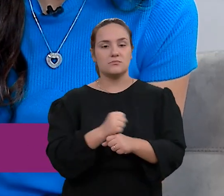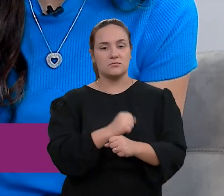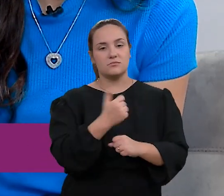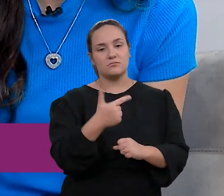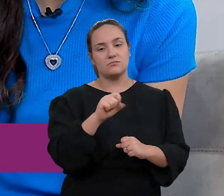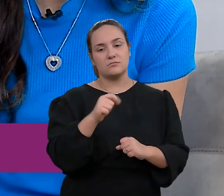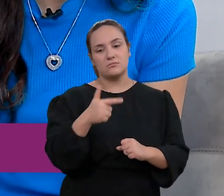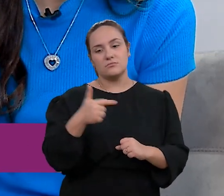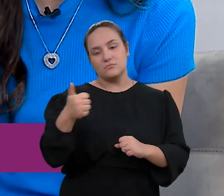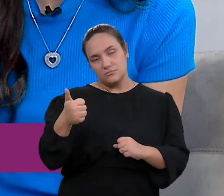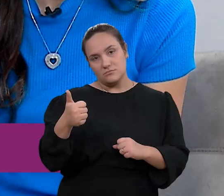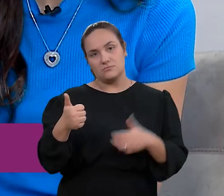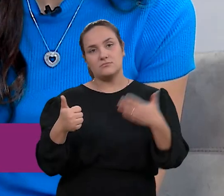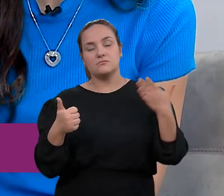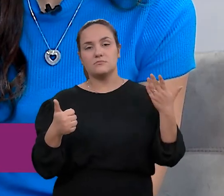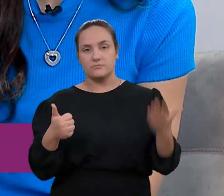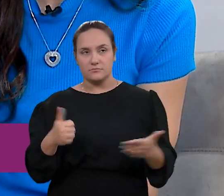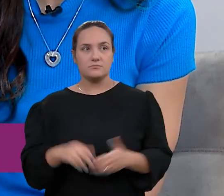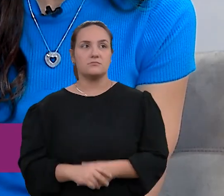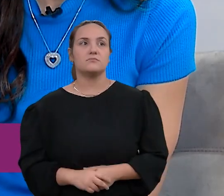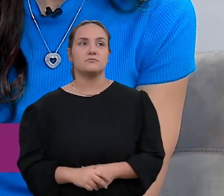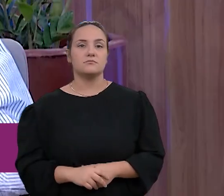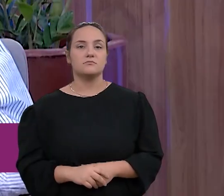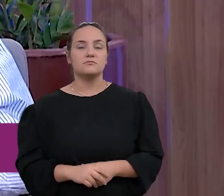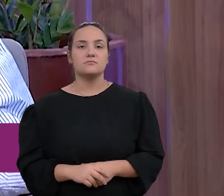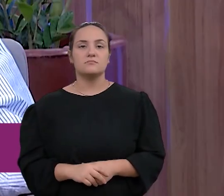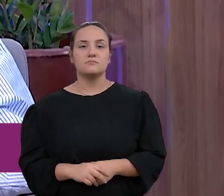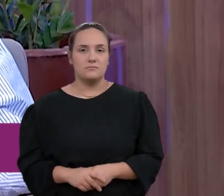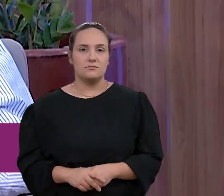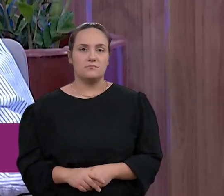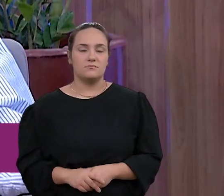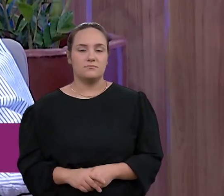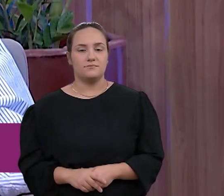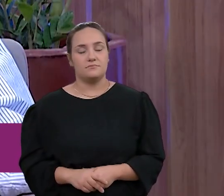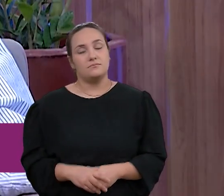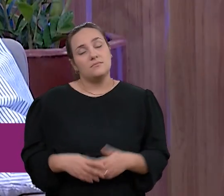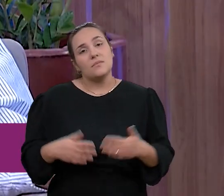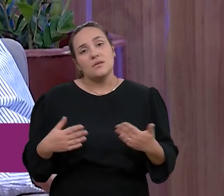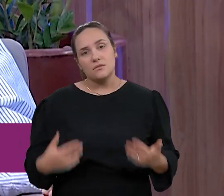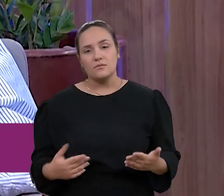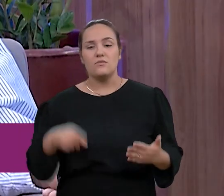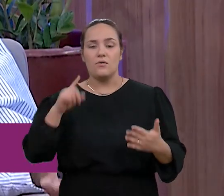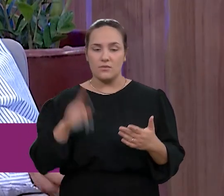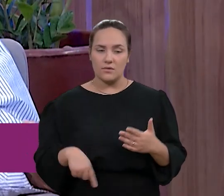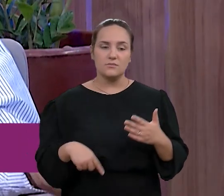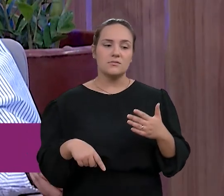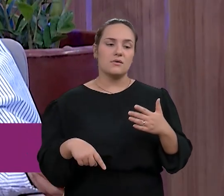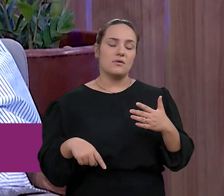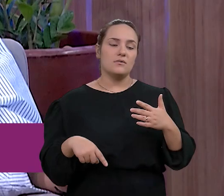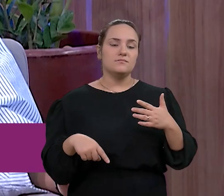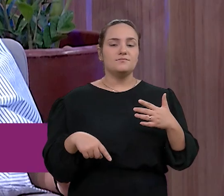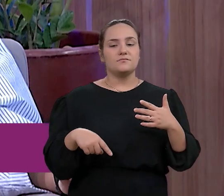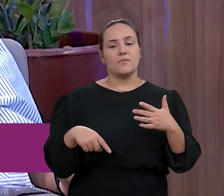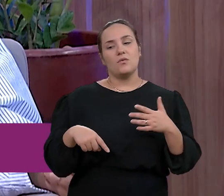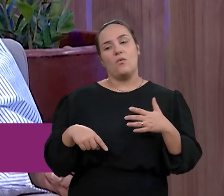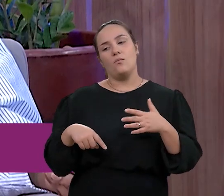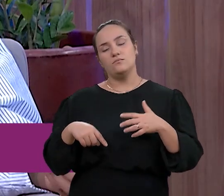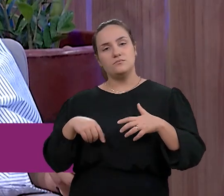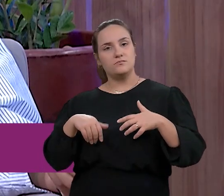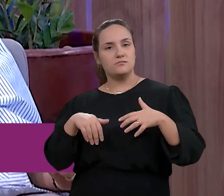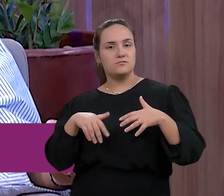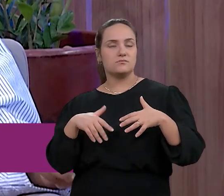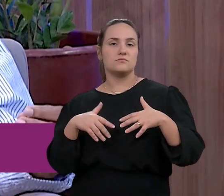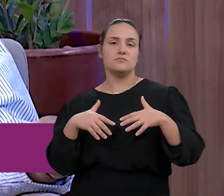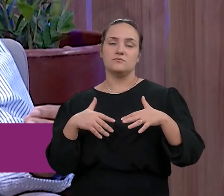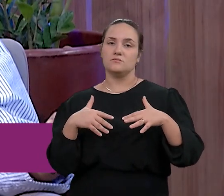2021 né Nós eh nos caracterizamos como um movimento né Cívico Então hoje esse movimento